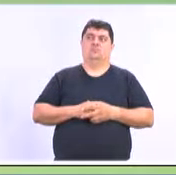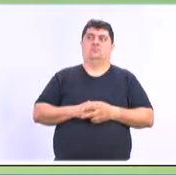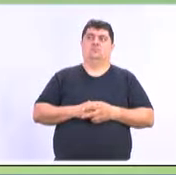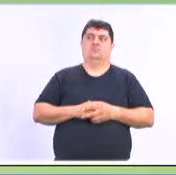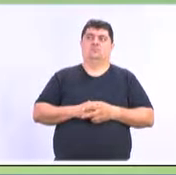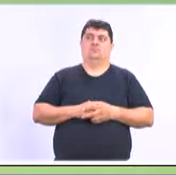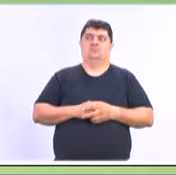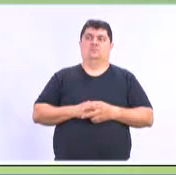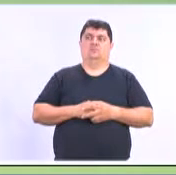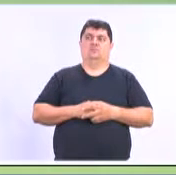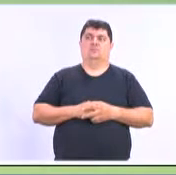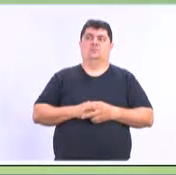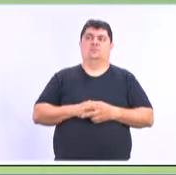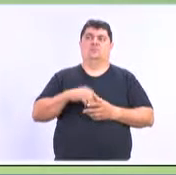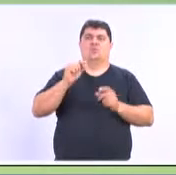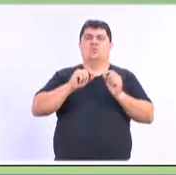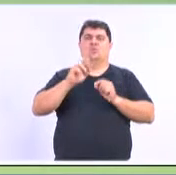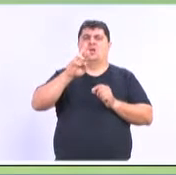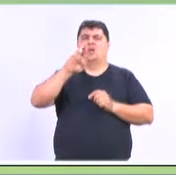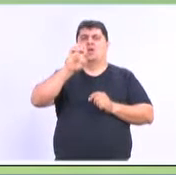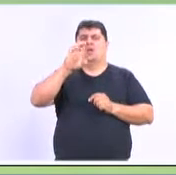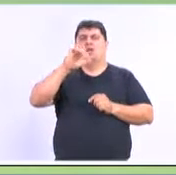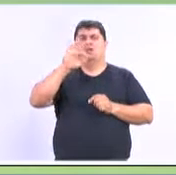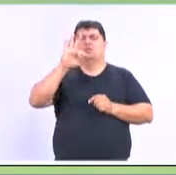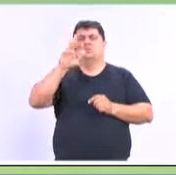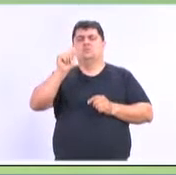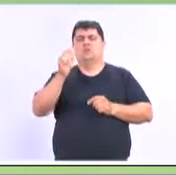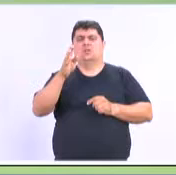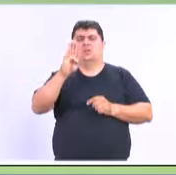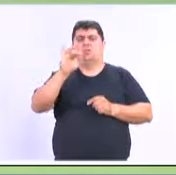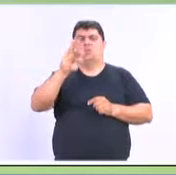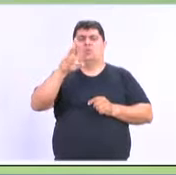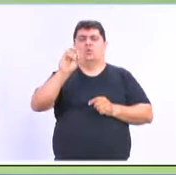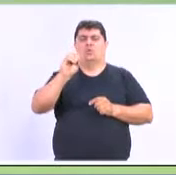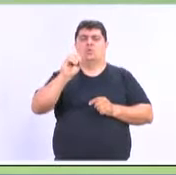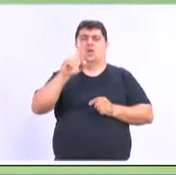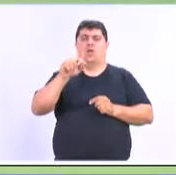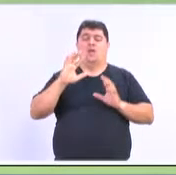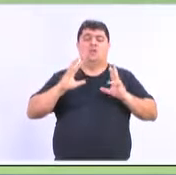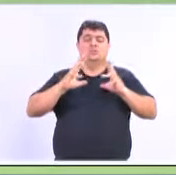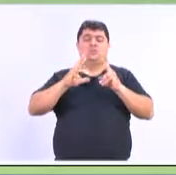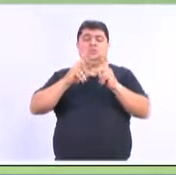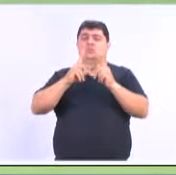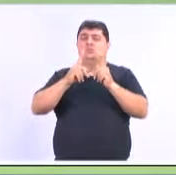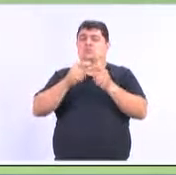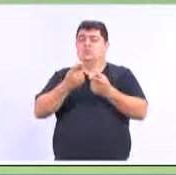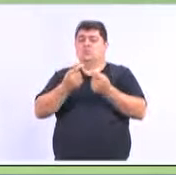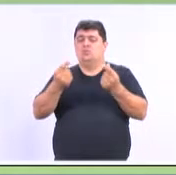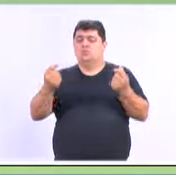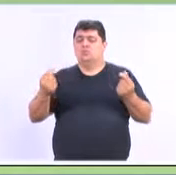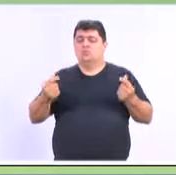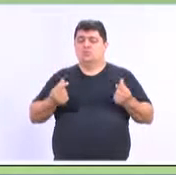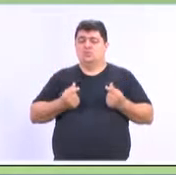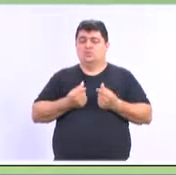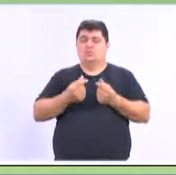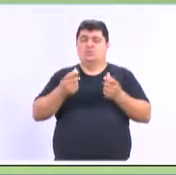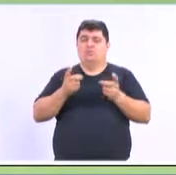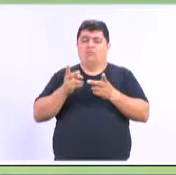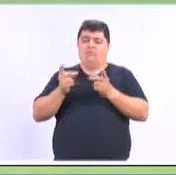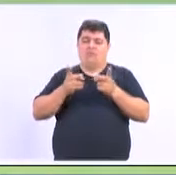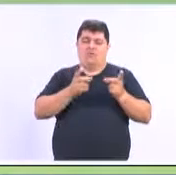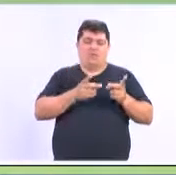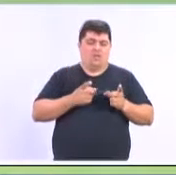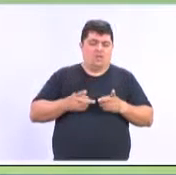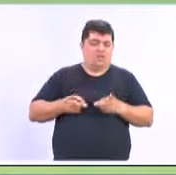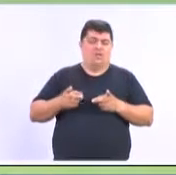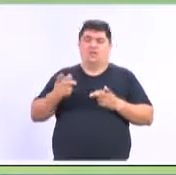Então, assim, o que é a minha receita bruta? Evidencia as prestações de serviços e as vendas de